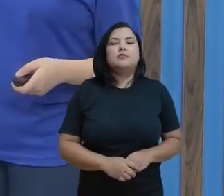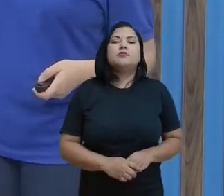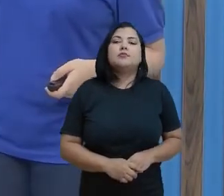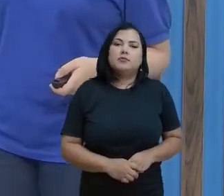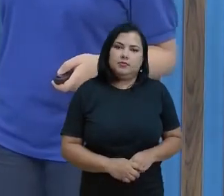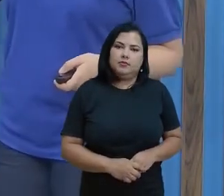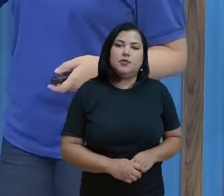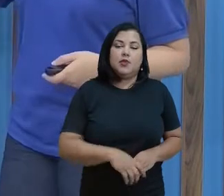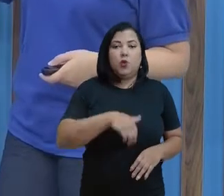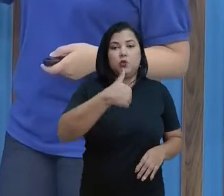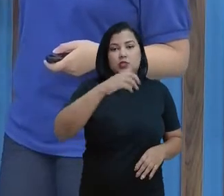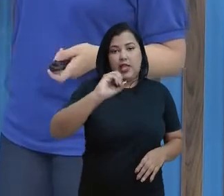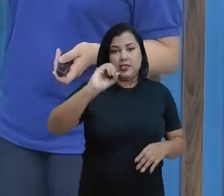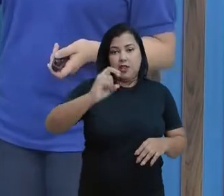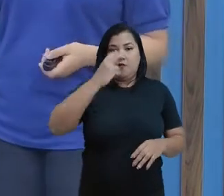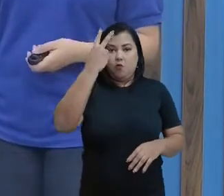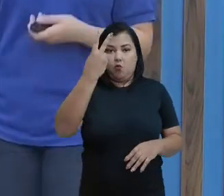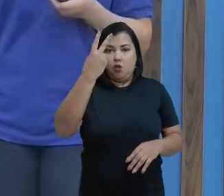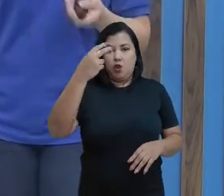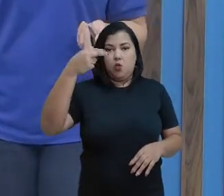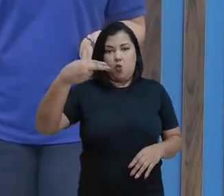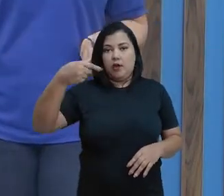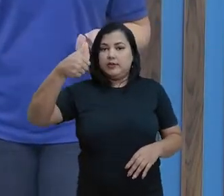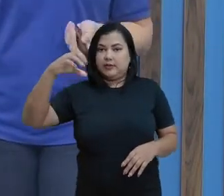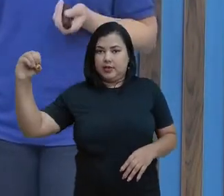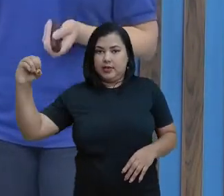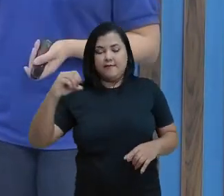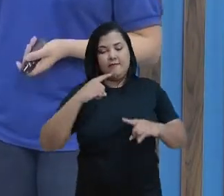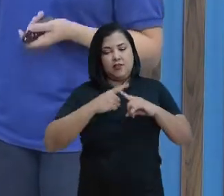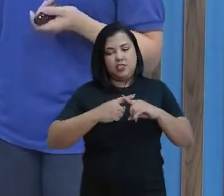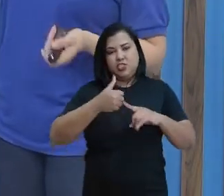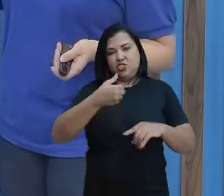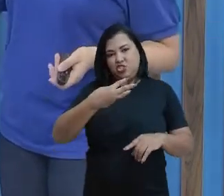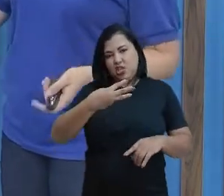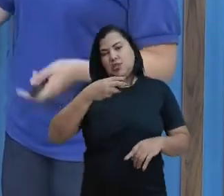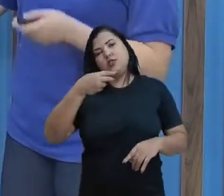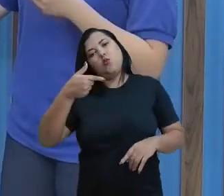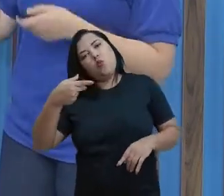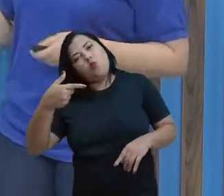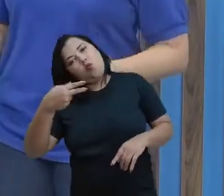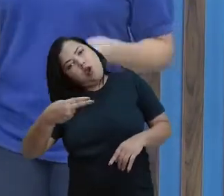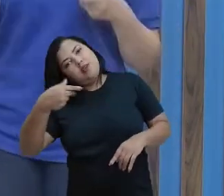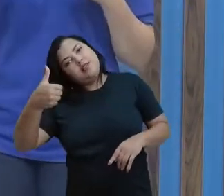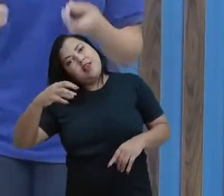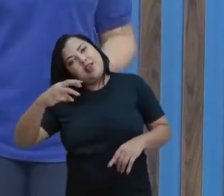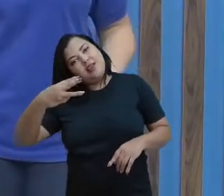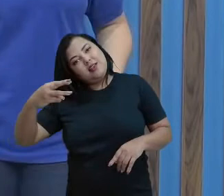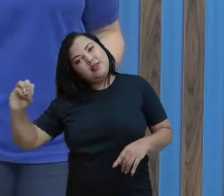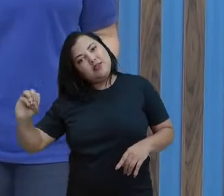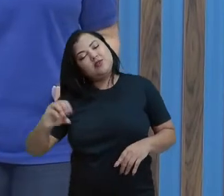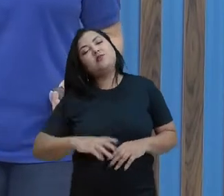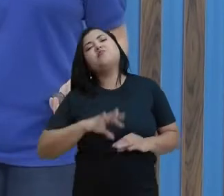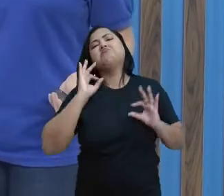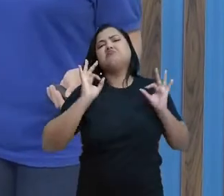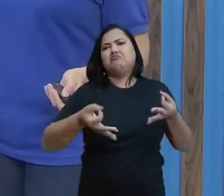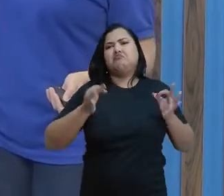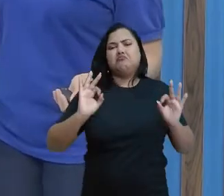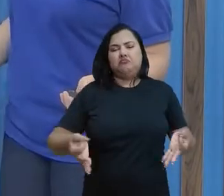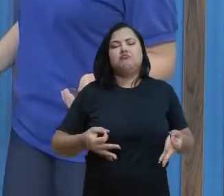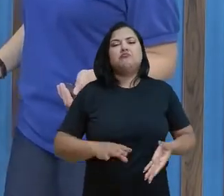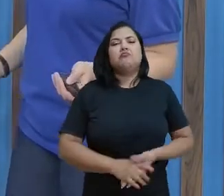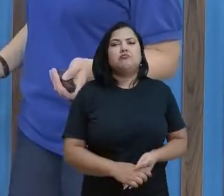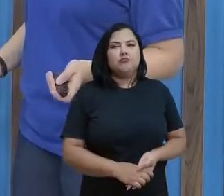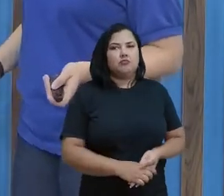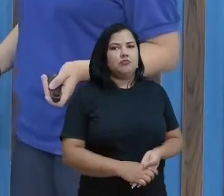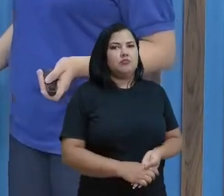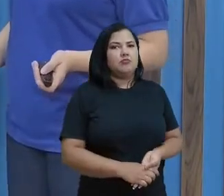o 3. 10 elevado ao quadrado vai dar 100 e 100 vezes o 3 vai dar 300. Tá certo, tá? Se a gente for